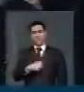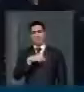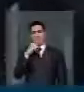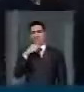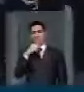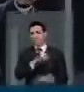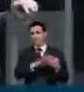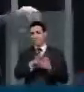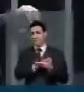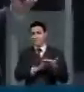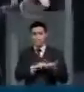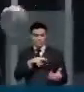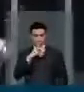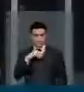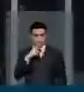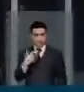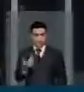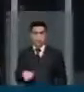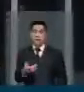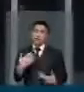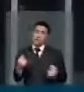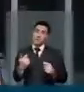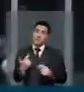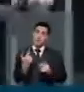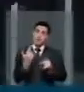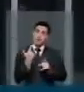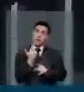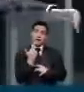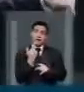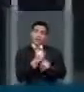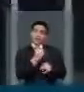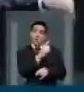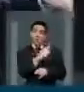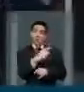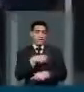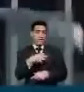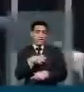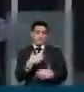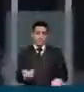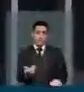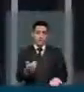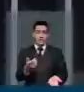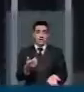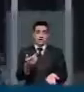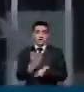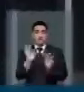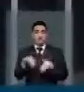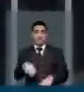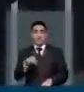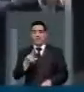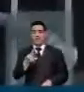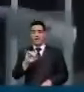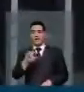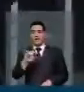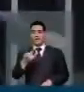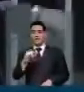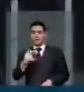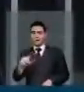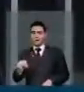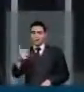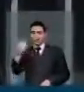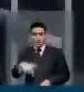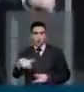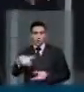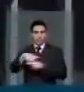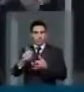Então se não vai acontecer isso, nós temos que encontrar um outro caminho Acabar com a reeleição no Brasil O maior fator